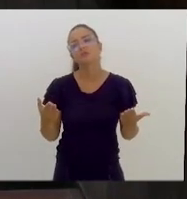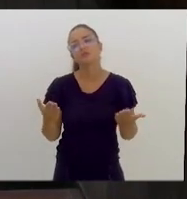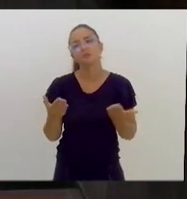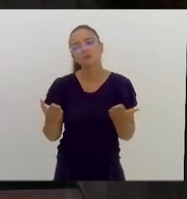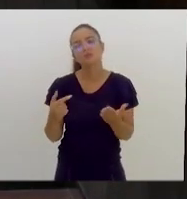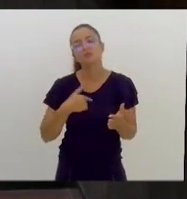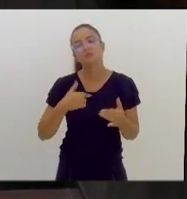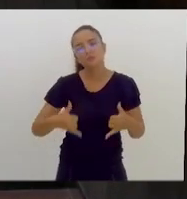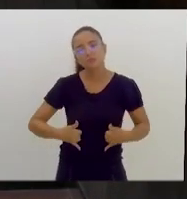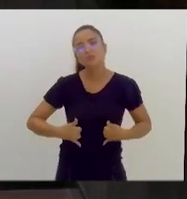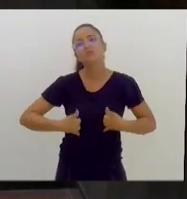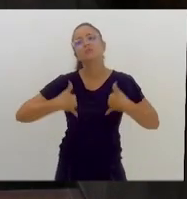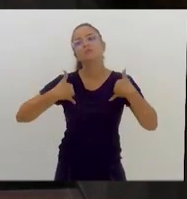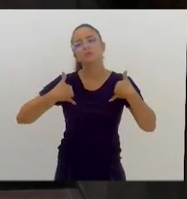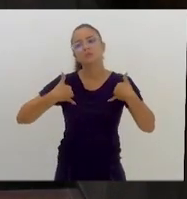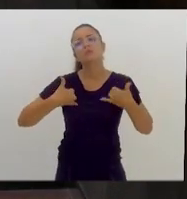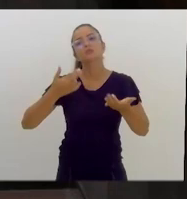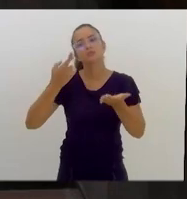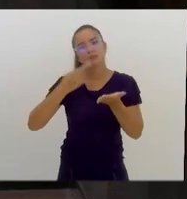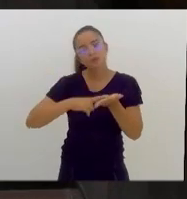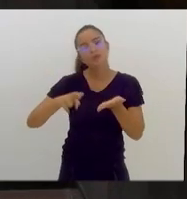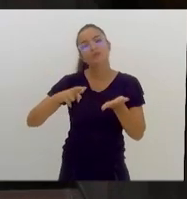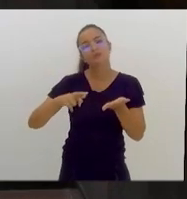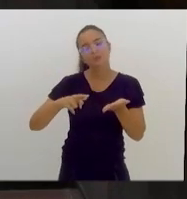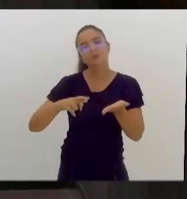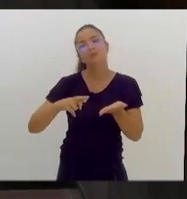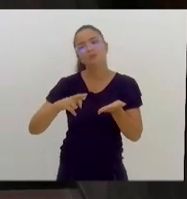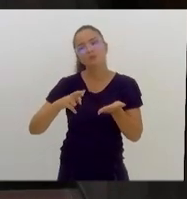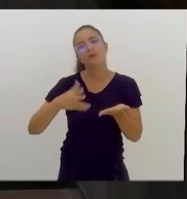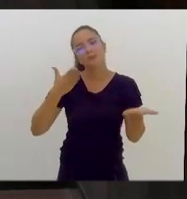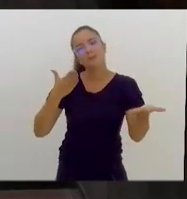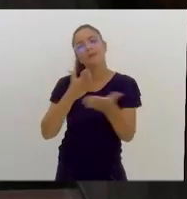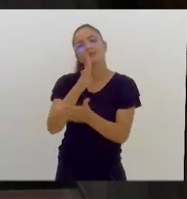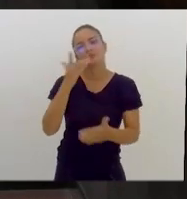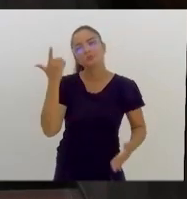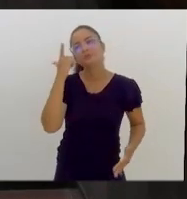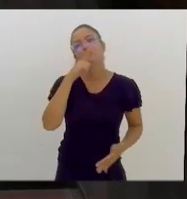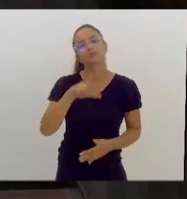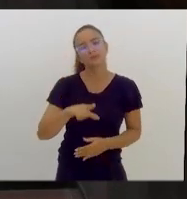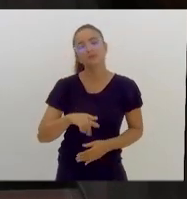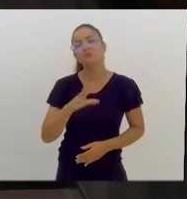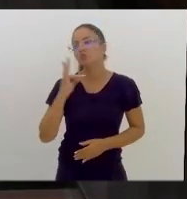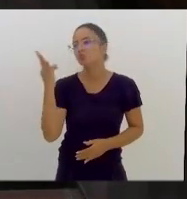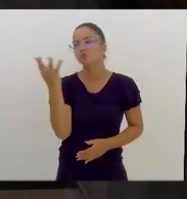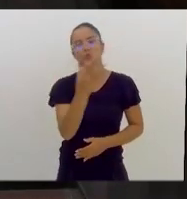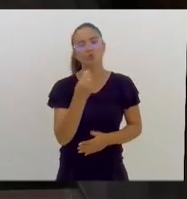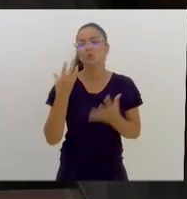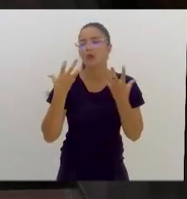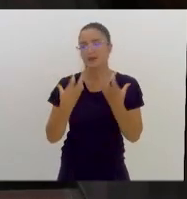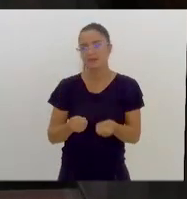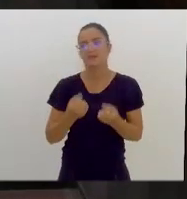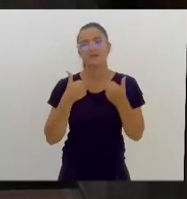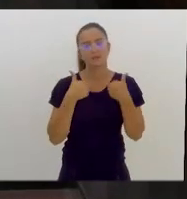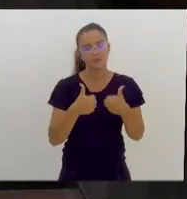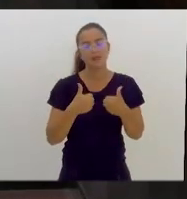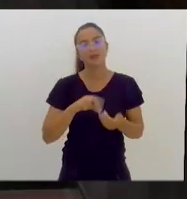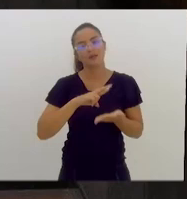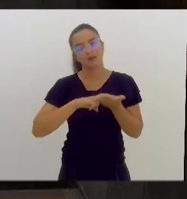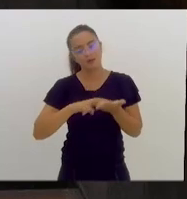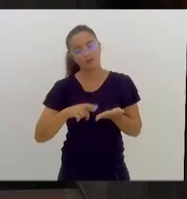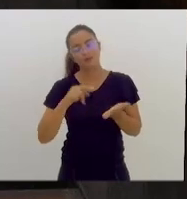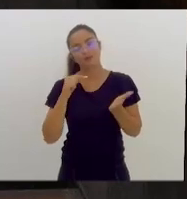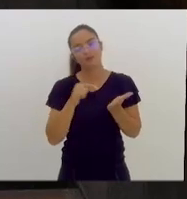me orgulha o relatório também ter sido aprovado por unanimidade nessa casa, um relatório que passa